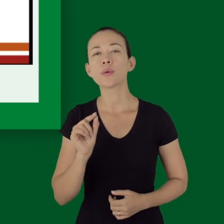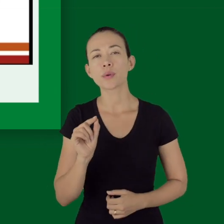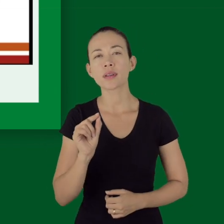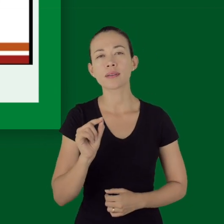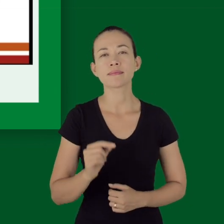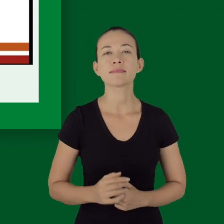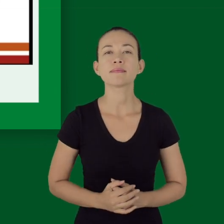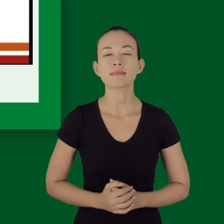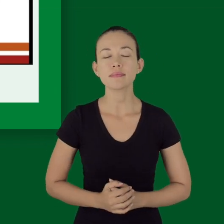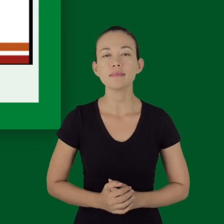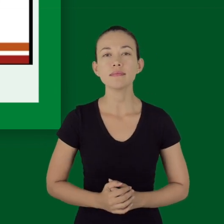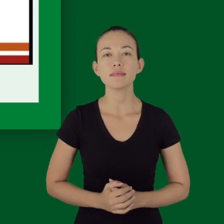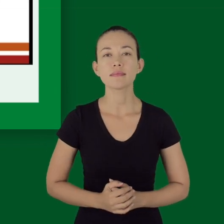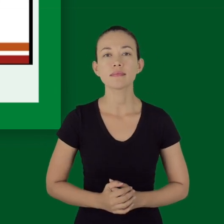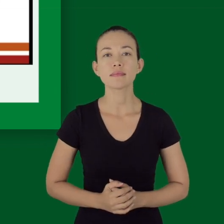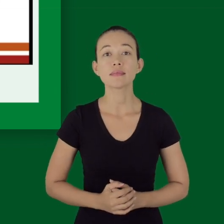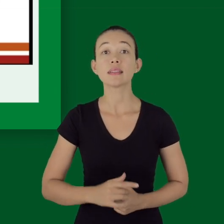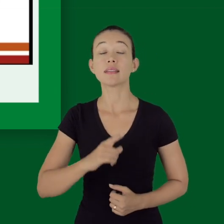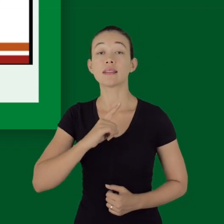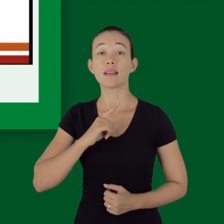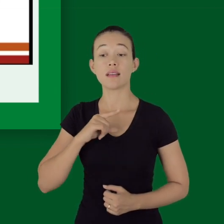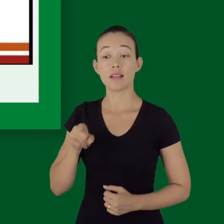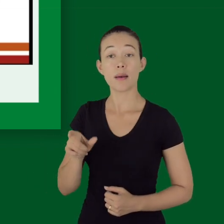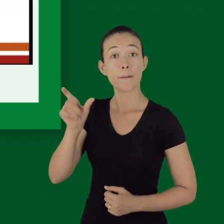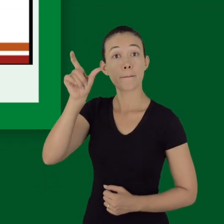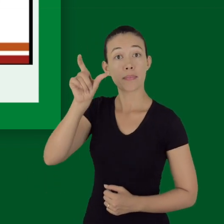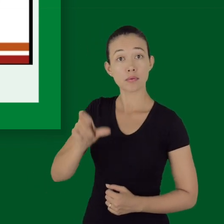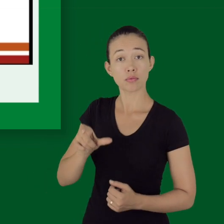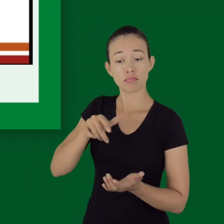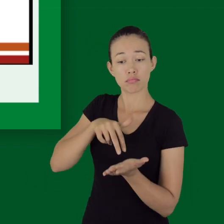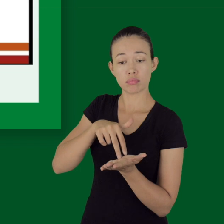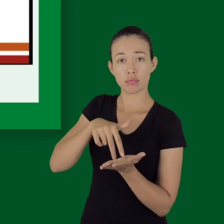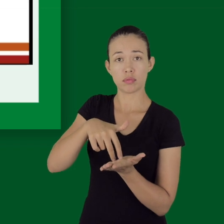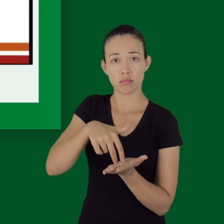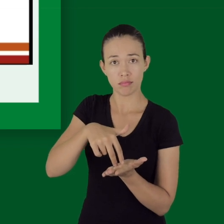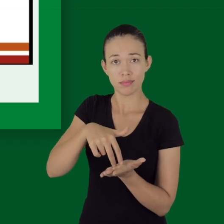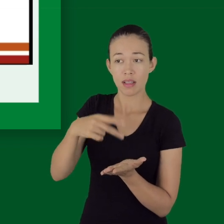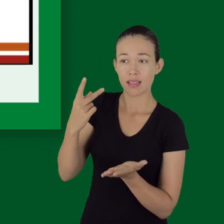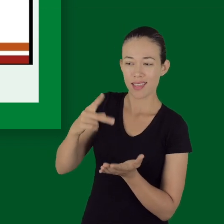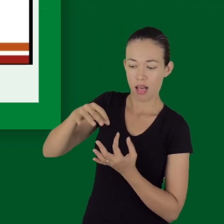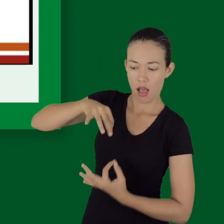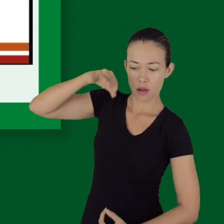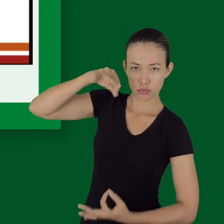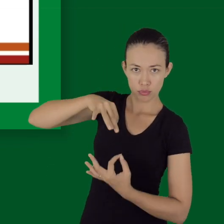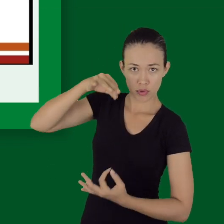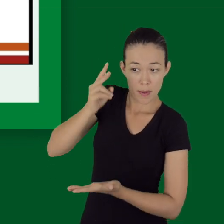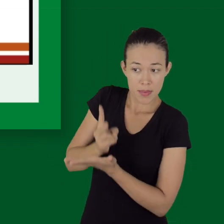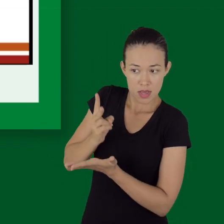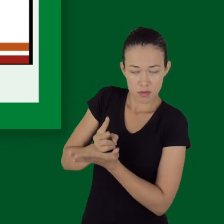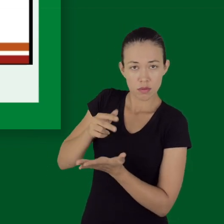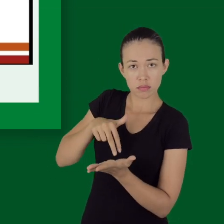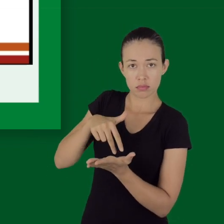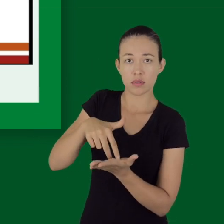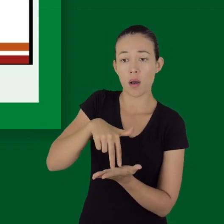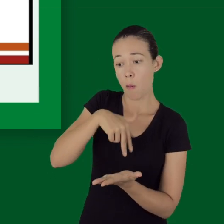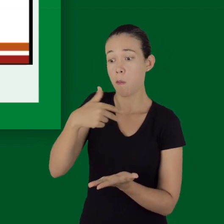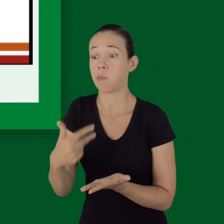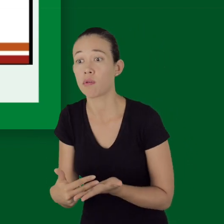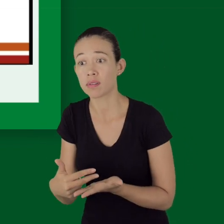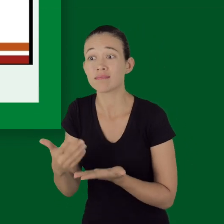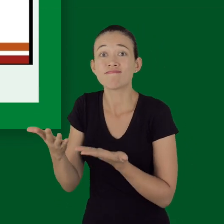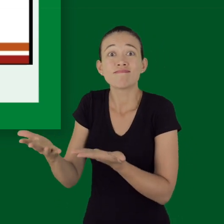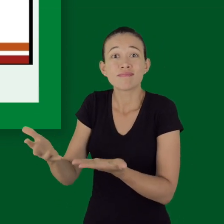processos compressivos, inclusive com queda da altura do idoso. Um outro mecanismo importante é o de